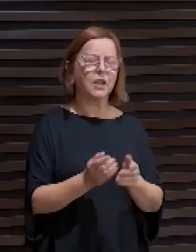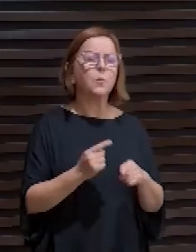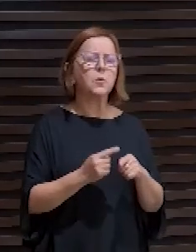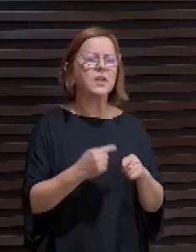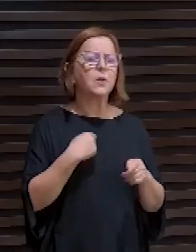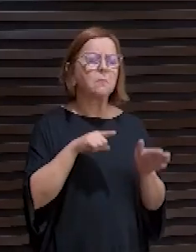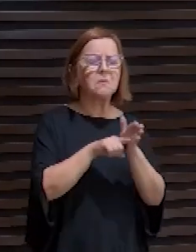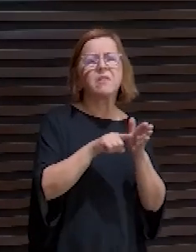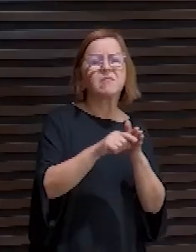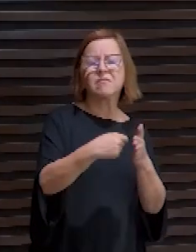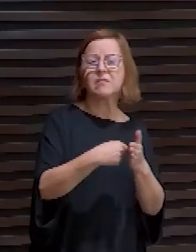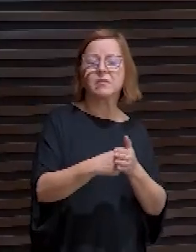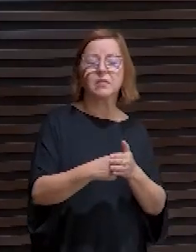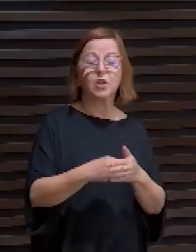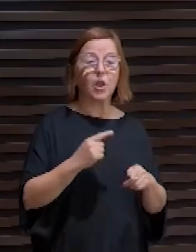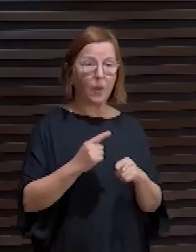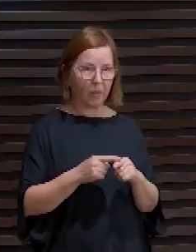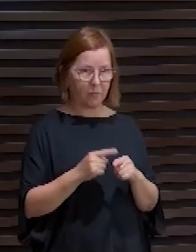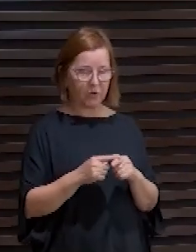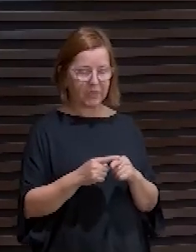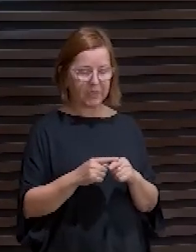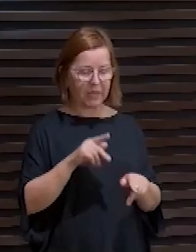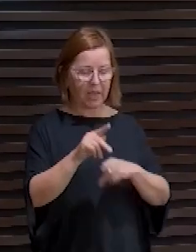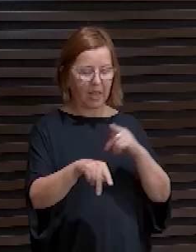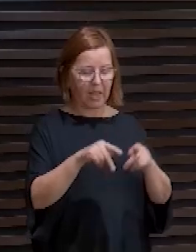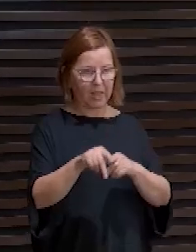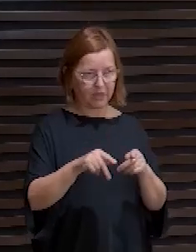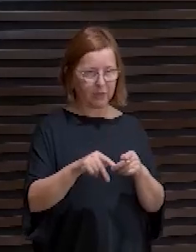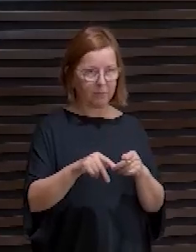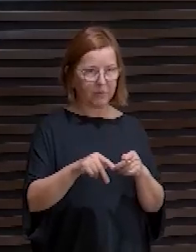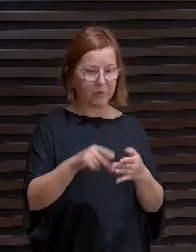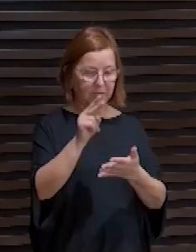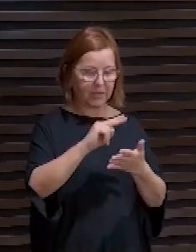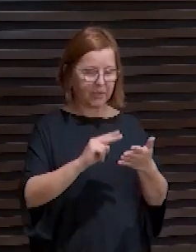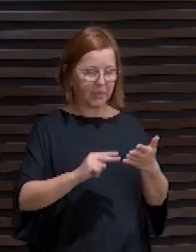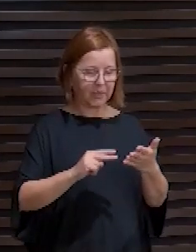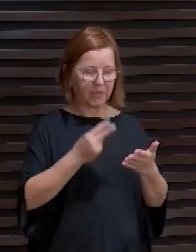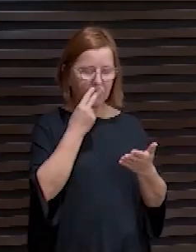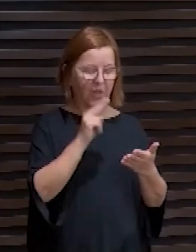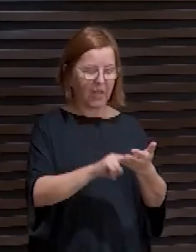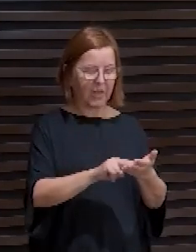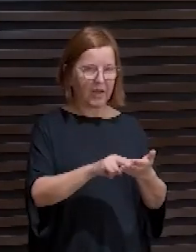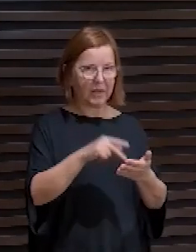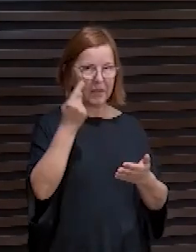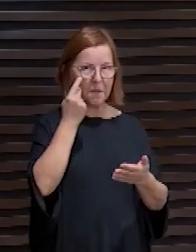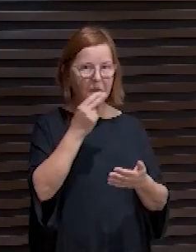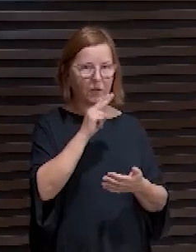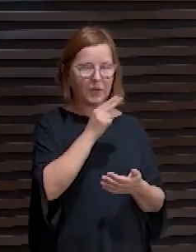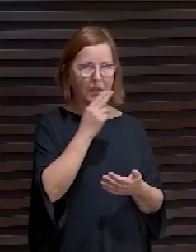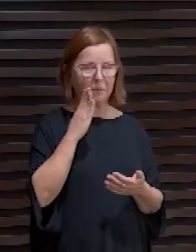Porque os leitores da carta aos Hebreus, eles tiveram que se posicionar. E por